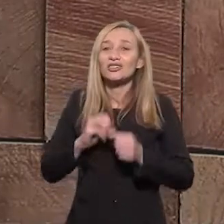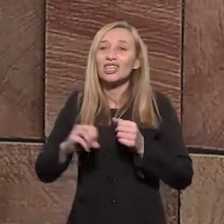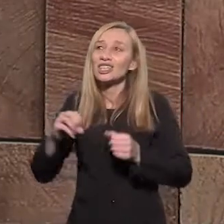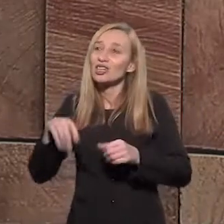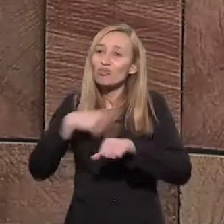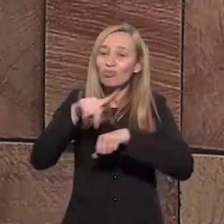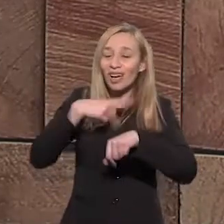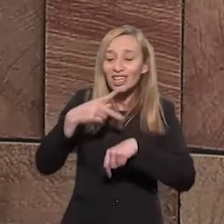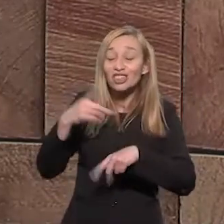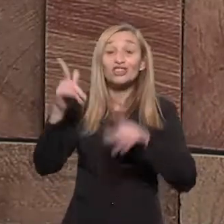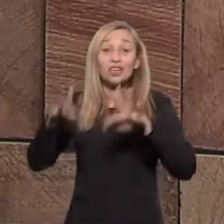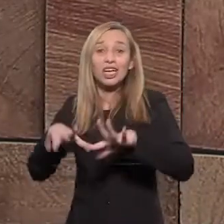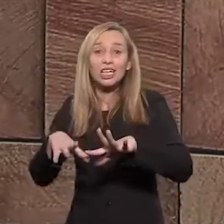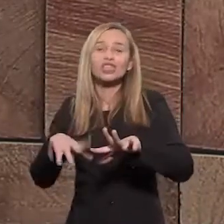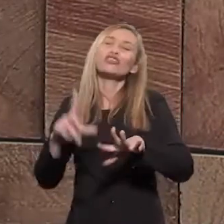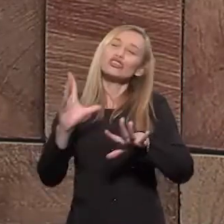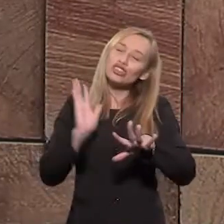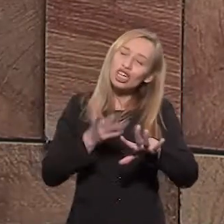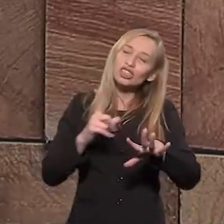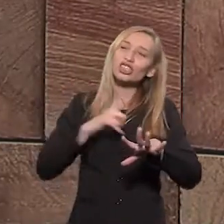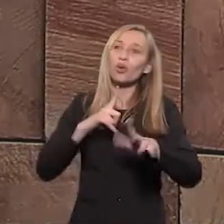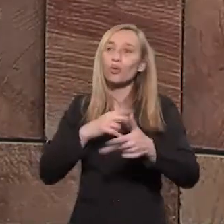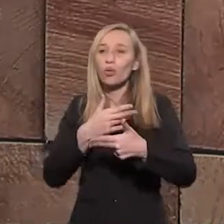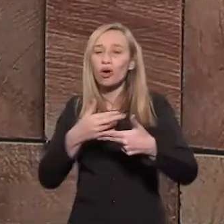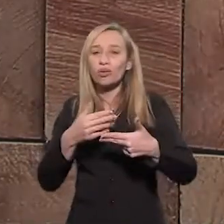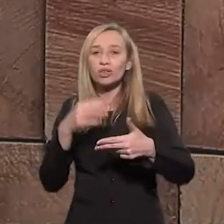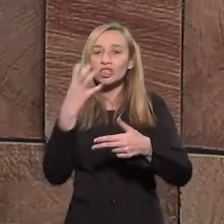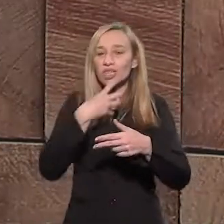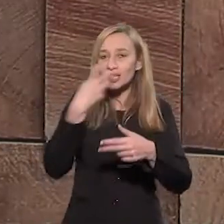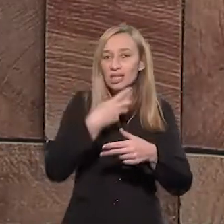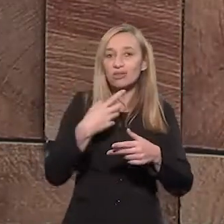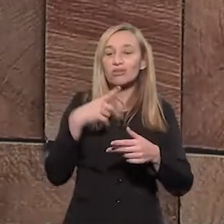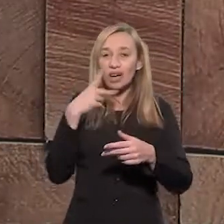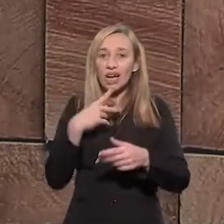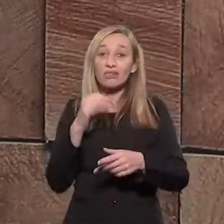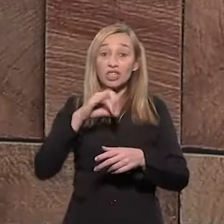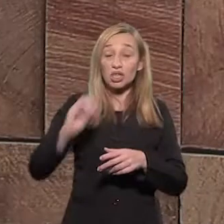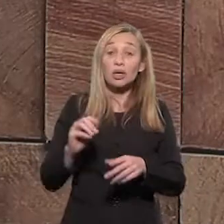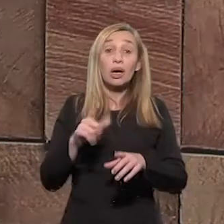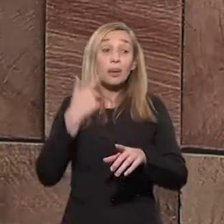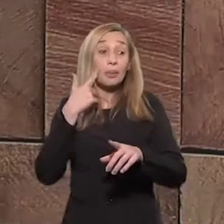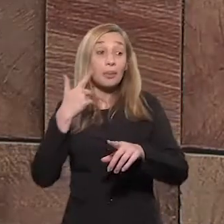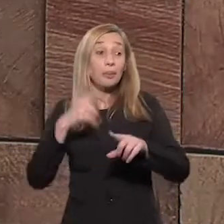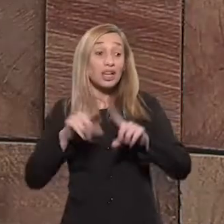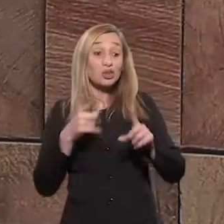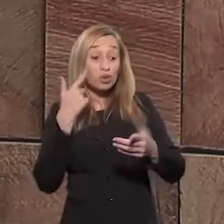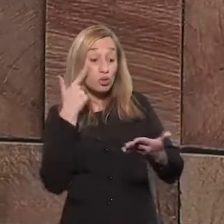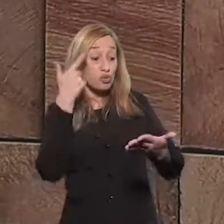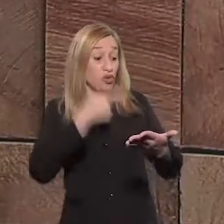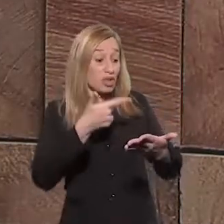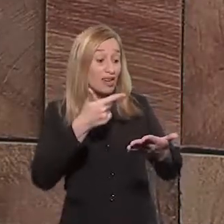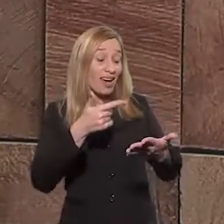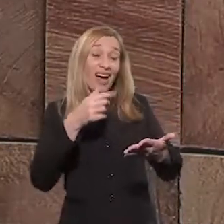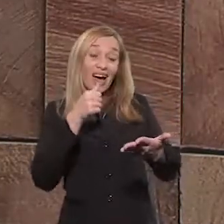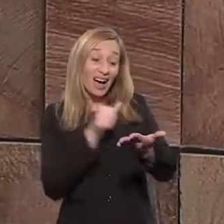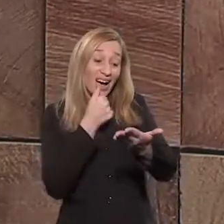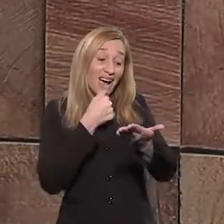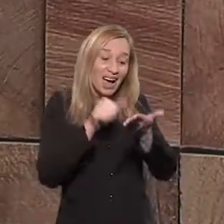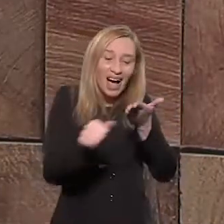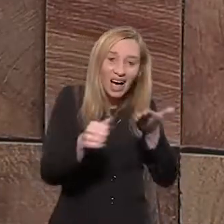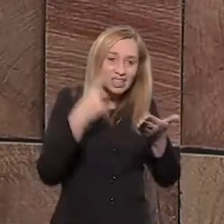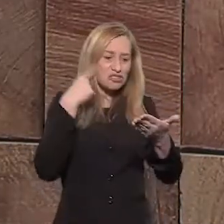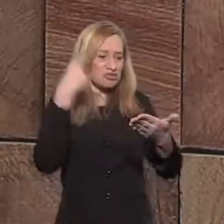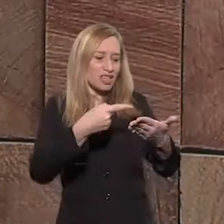criativa de fazer um país diferente, né? Eu já tinha algumas canções que versavam um pouco sobre isso. Mas quando eu li essa carta